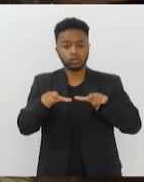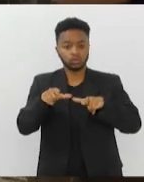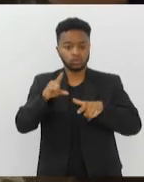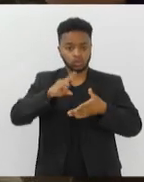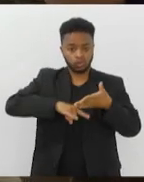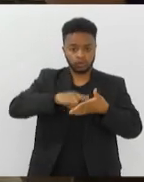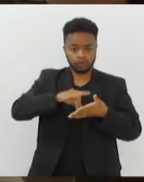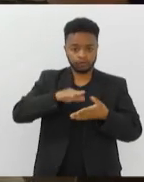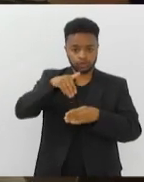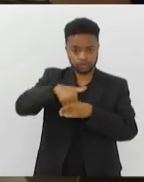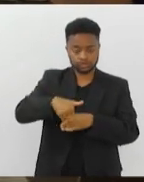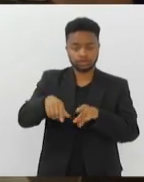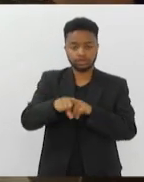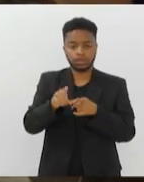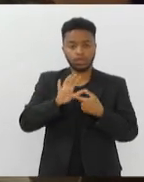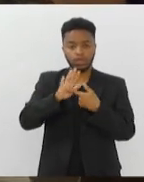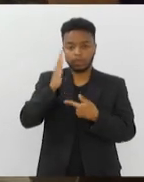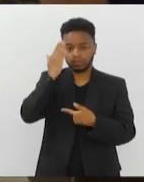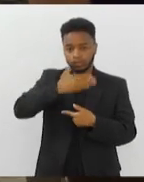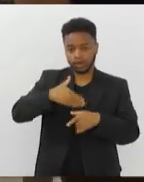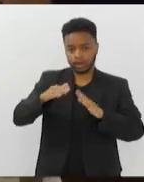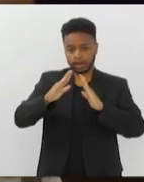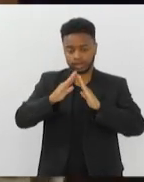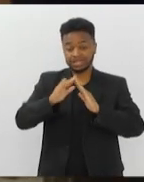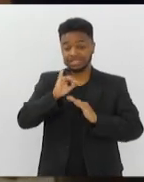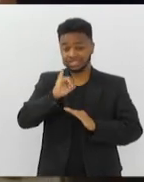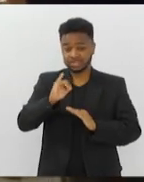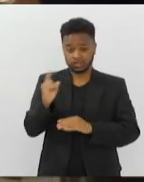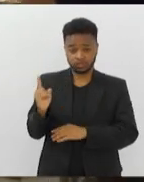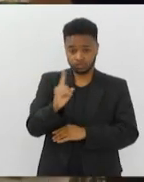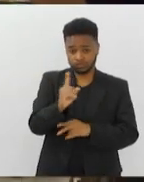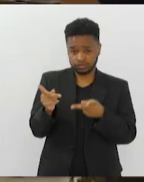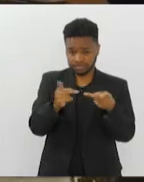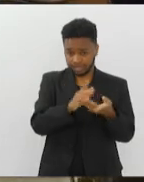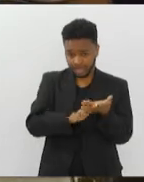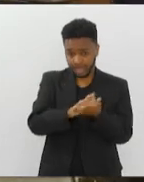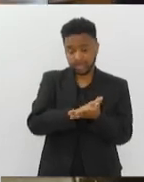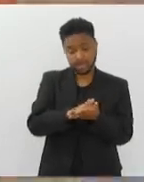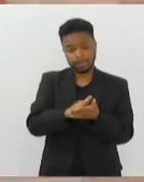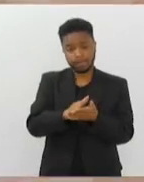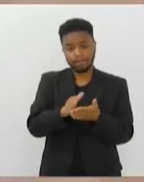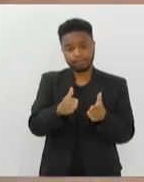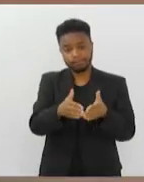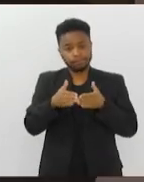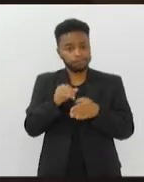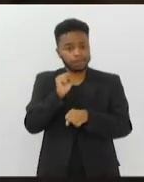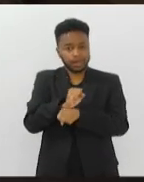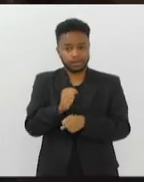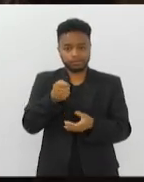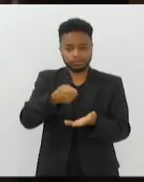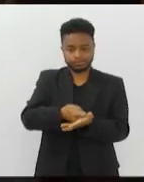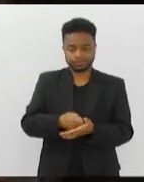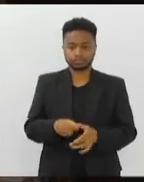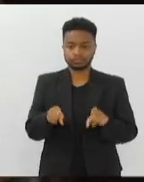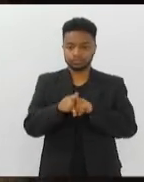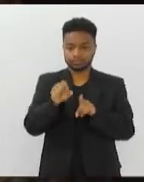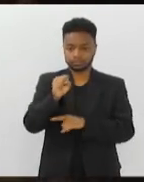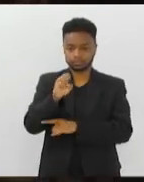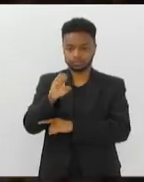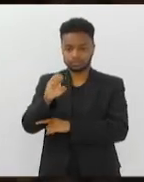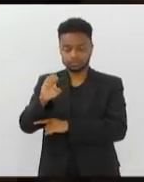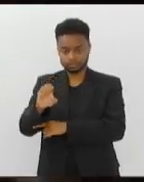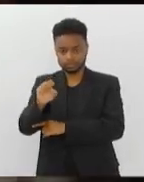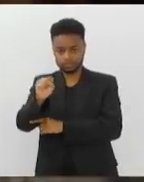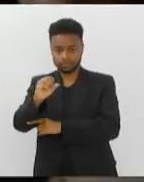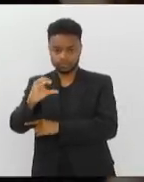não comparecimento levará à suspensão do pagamento da remuneração do pensionista. O SESC está com uma programação